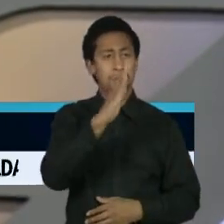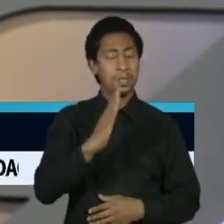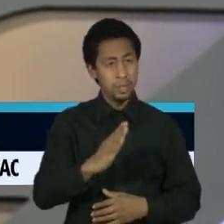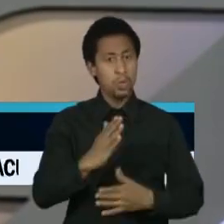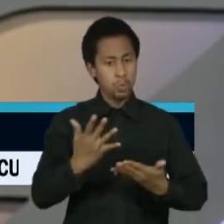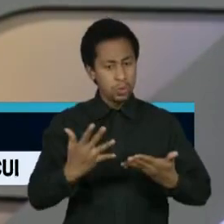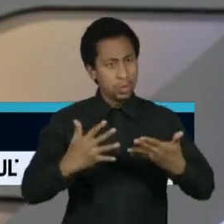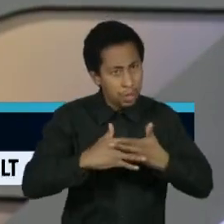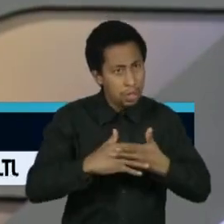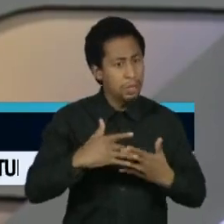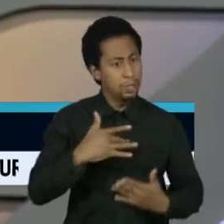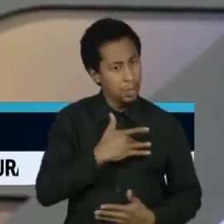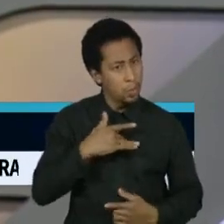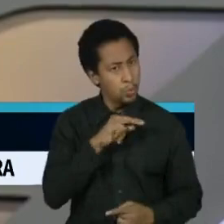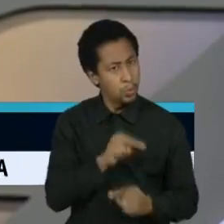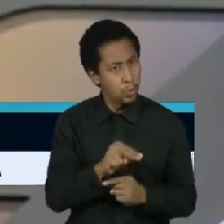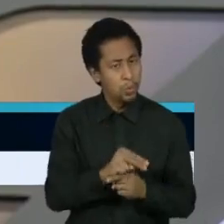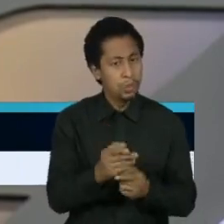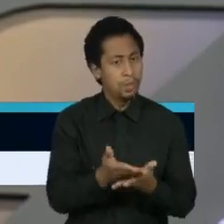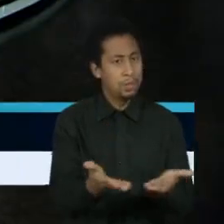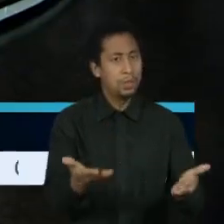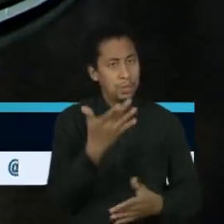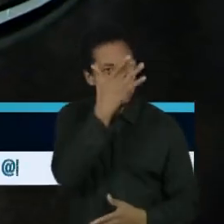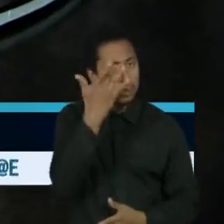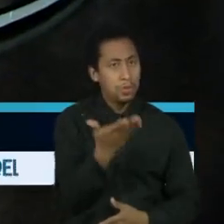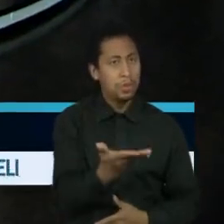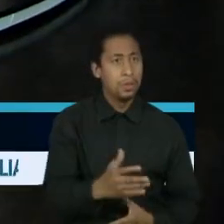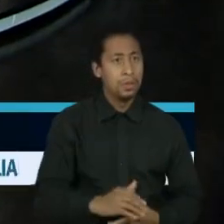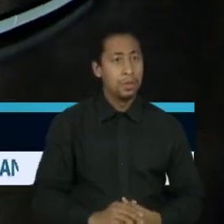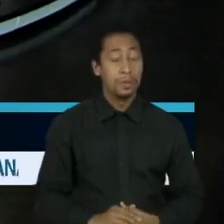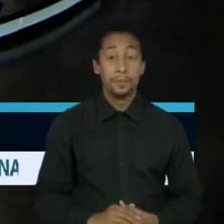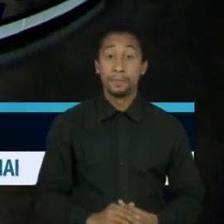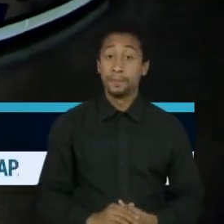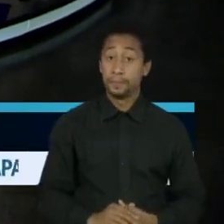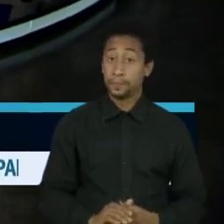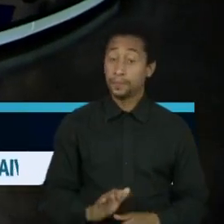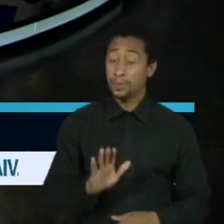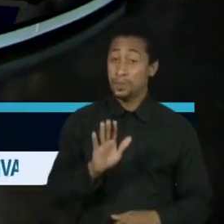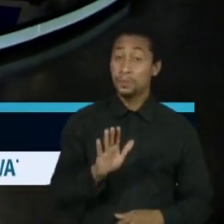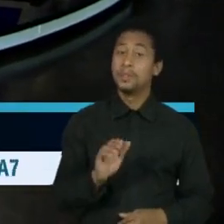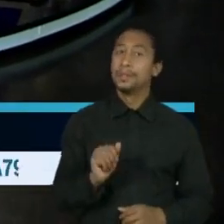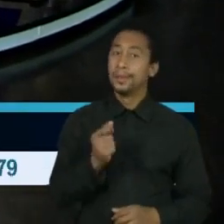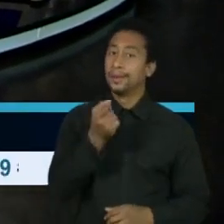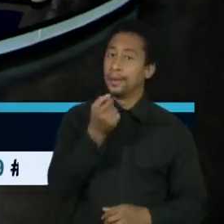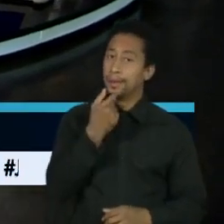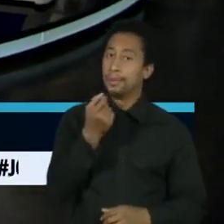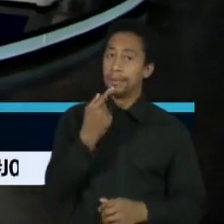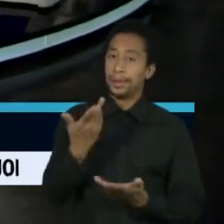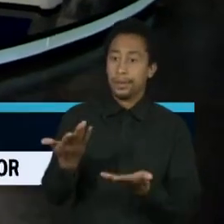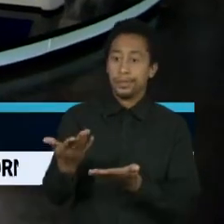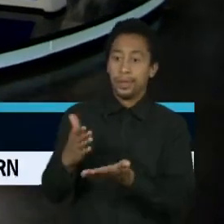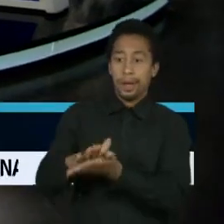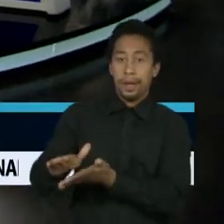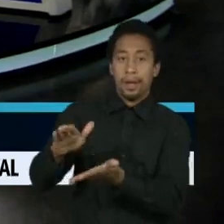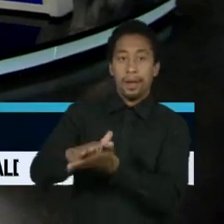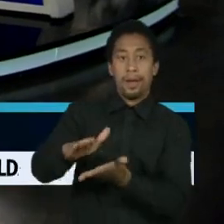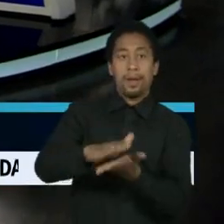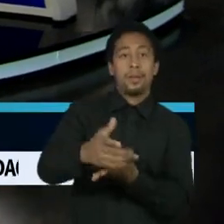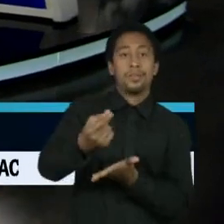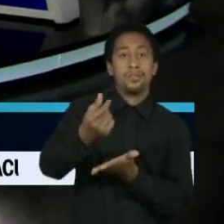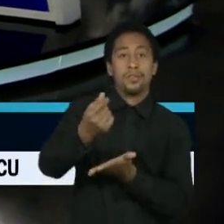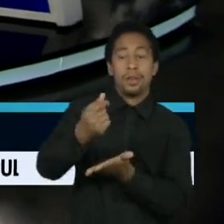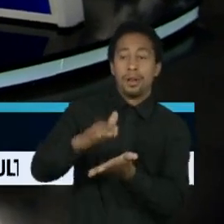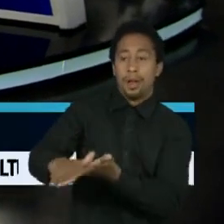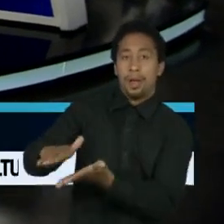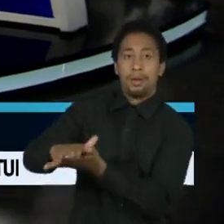preza a cidadania EA saúde das pessoas então não tem como não haver desperdício de recursos públicos já